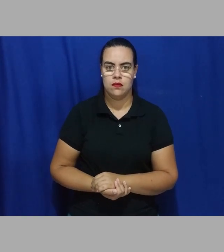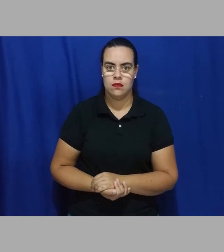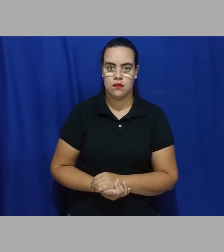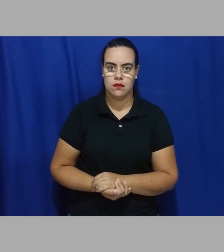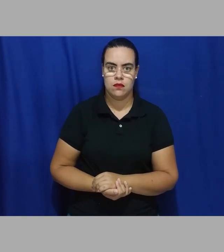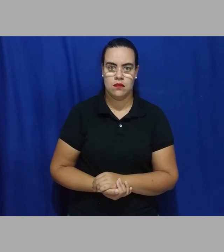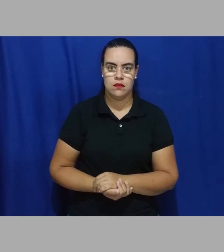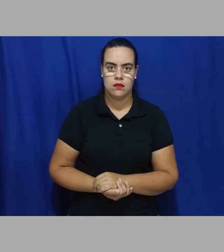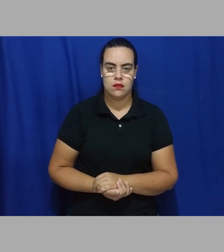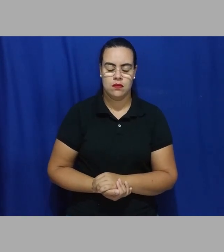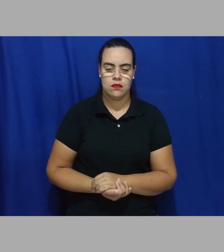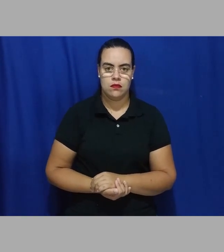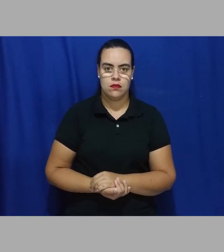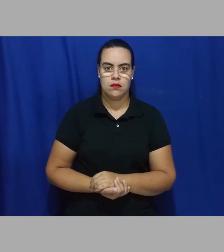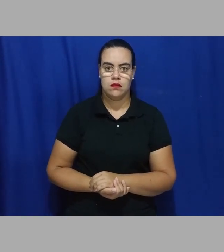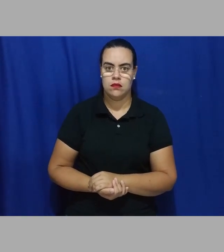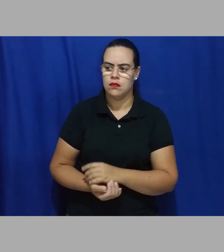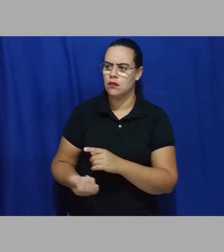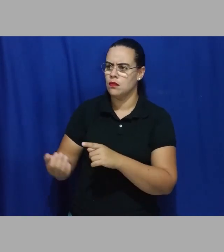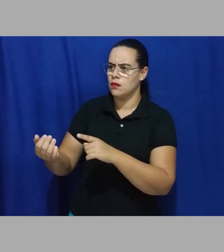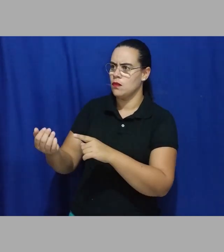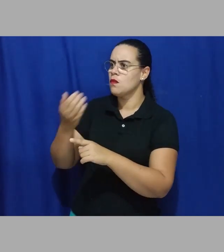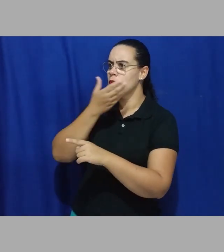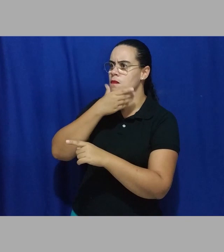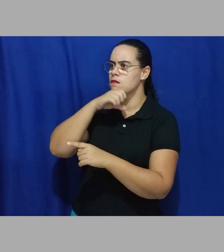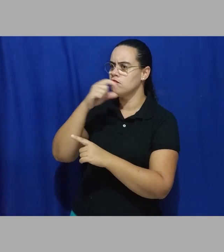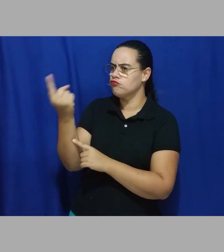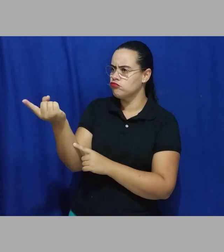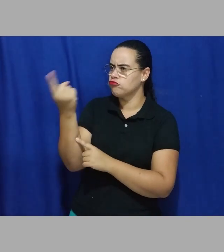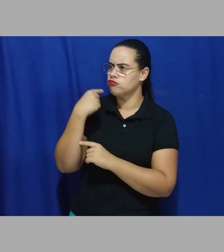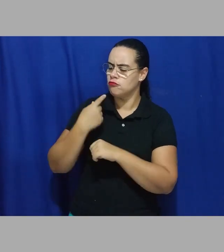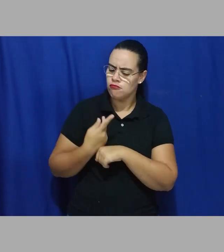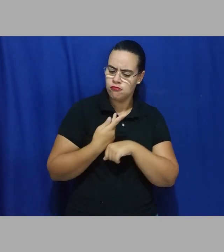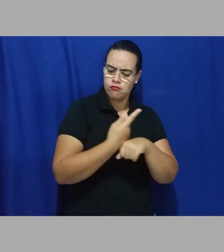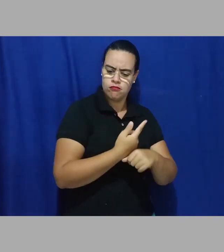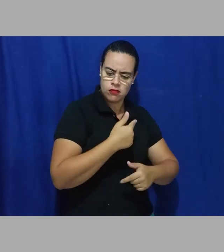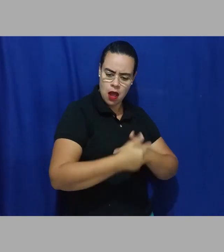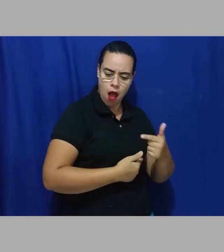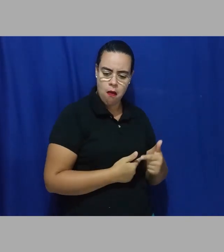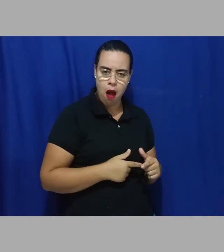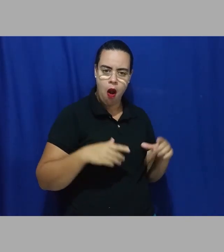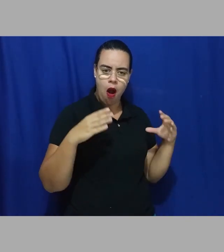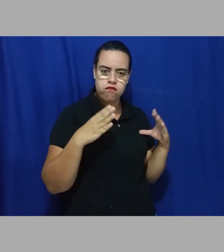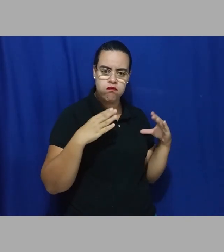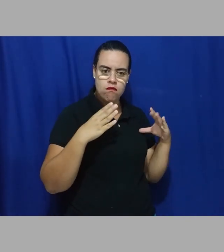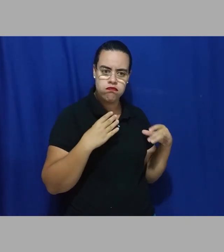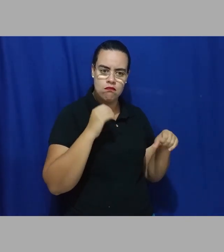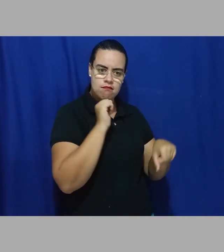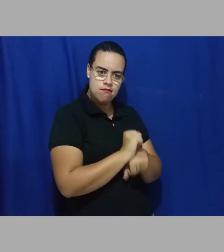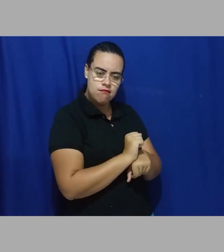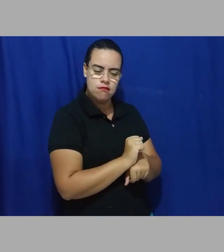Disse meu pai, vai procurar emprego, é só sair do seu conforto. Eu sei, pai, mas